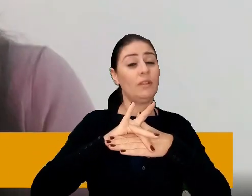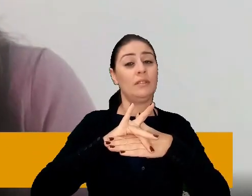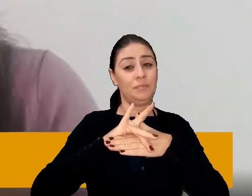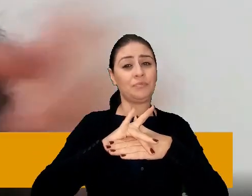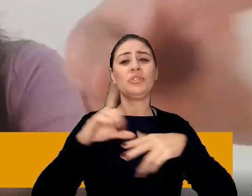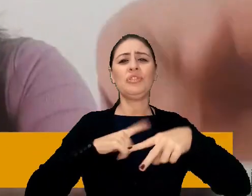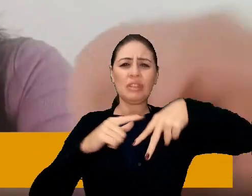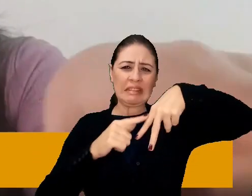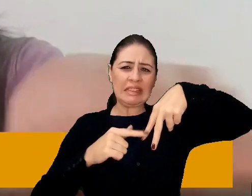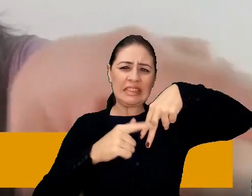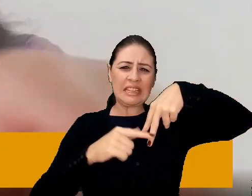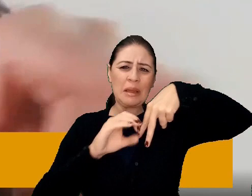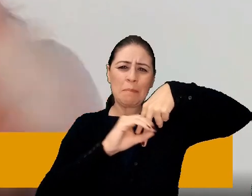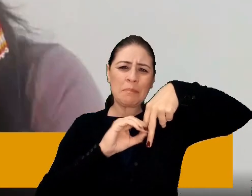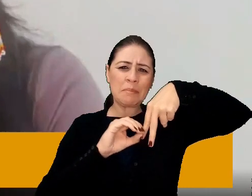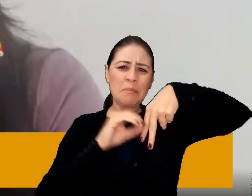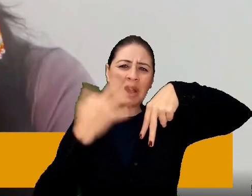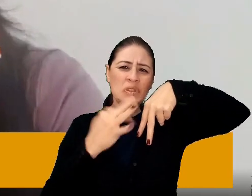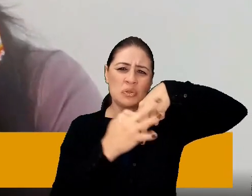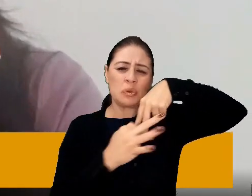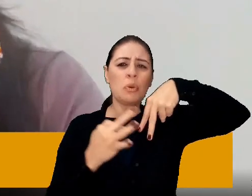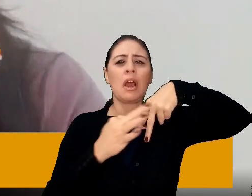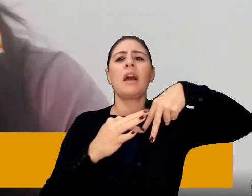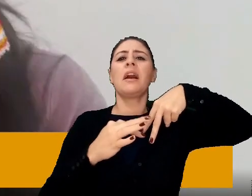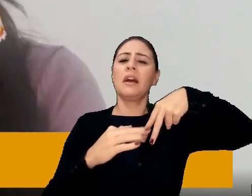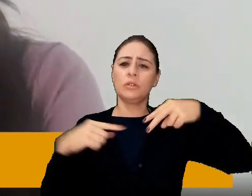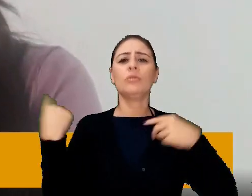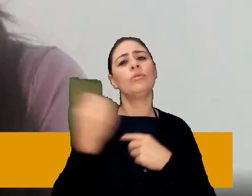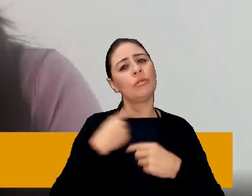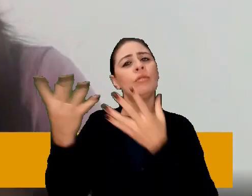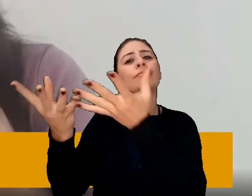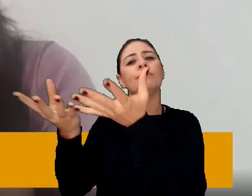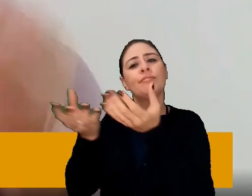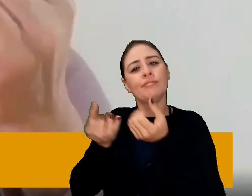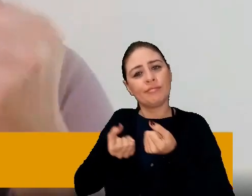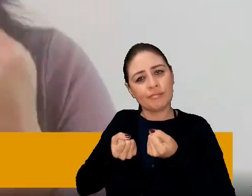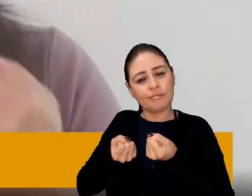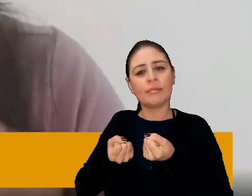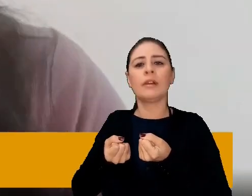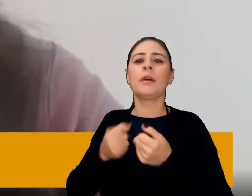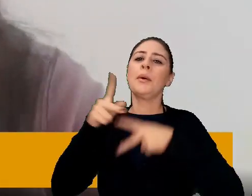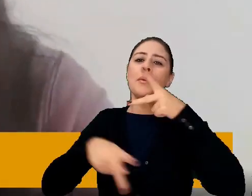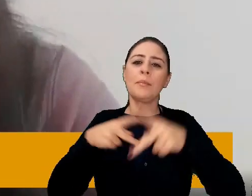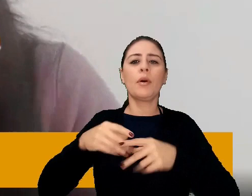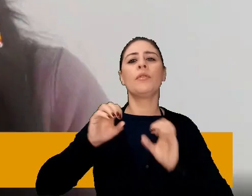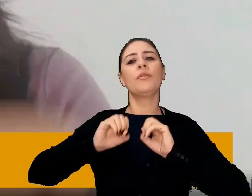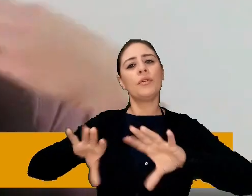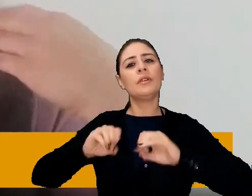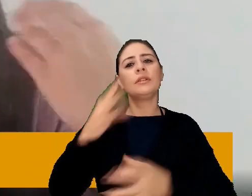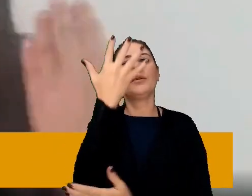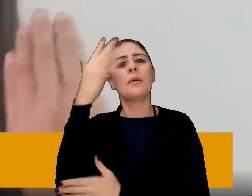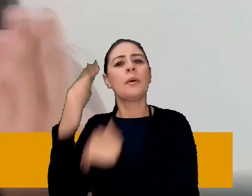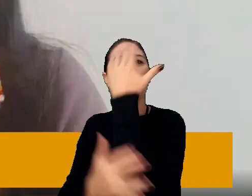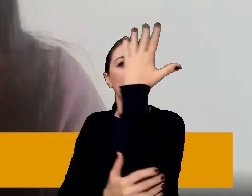né? Estavam com muitas feridas, muitas chagas na pele. Então, o que a gente fez? A gente acolheu esse pessoal,